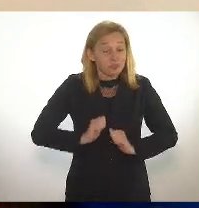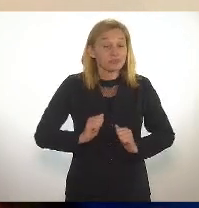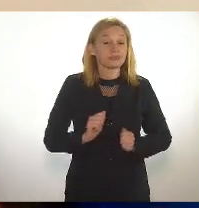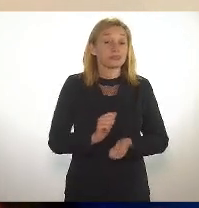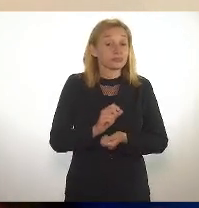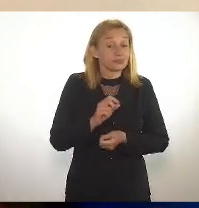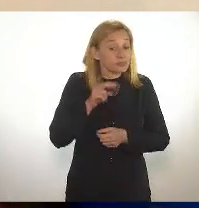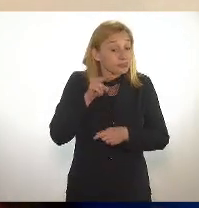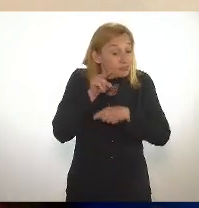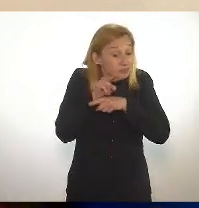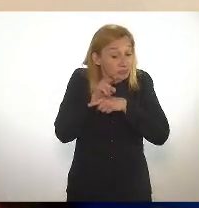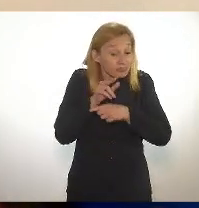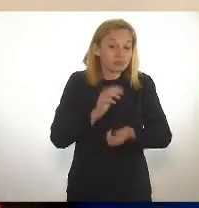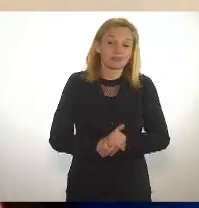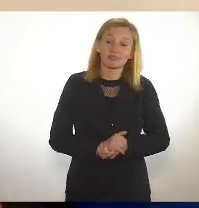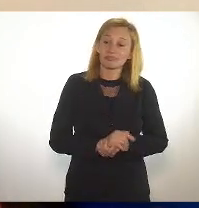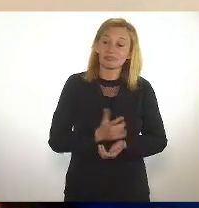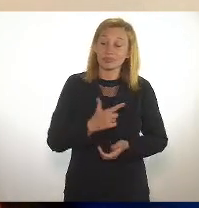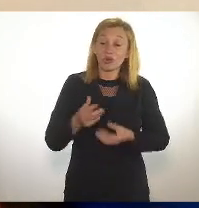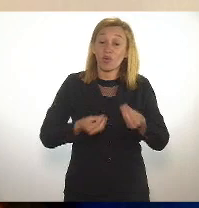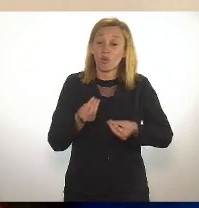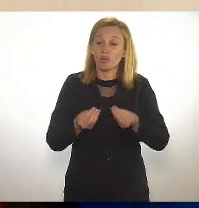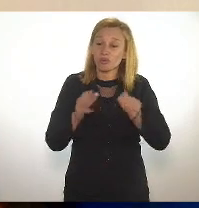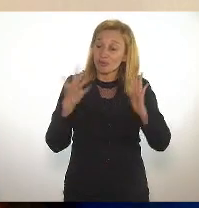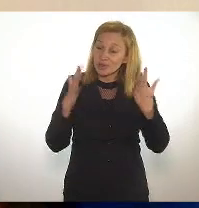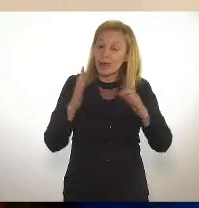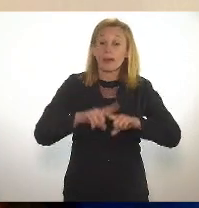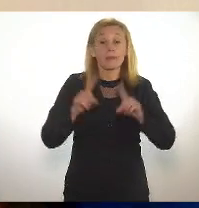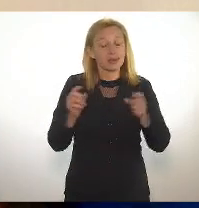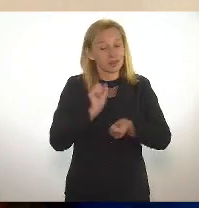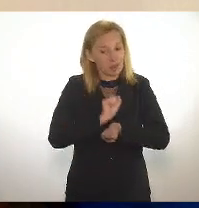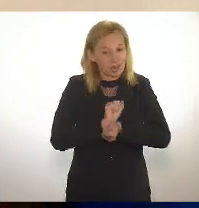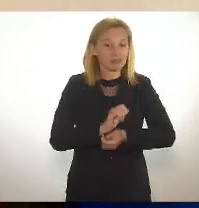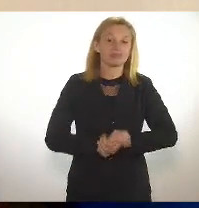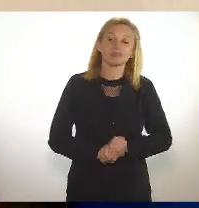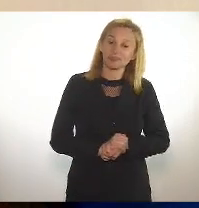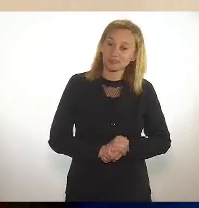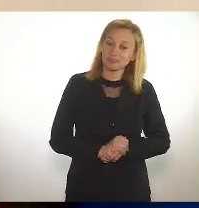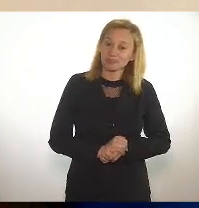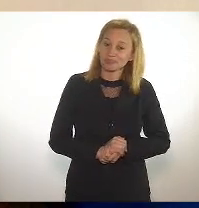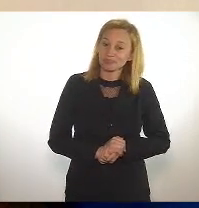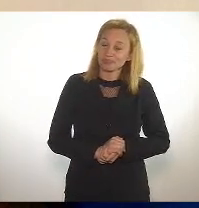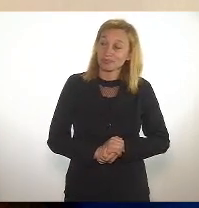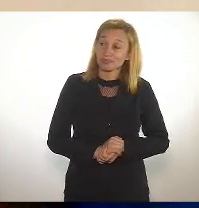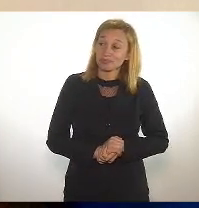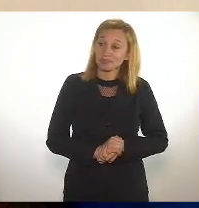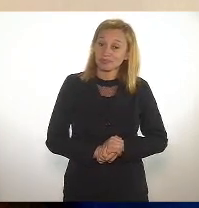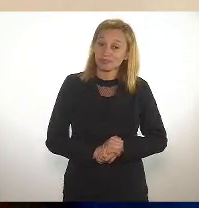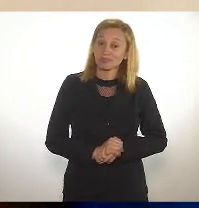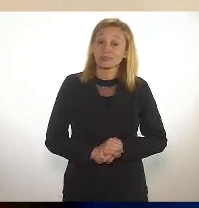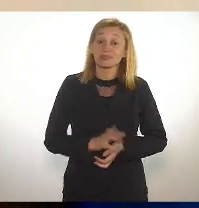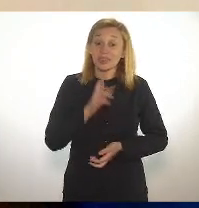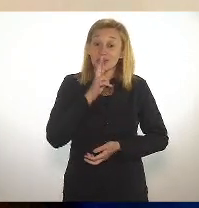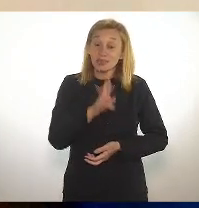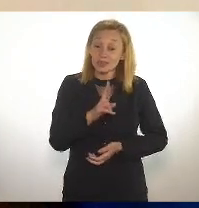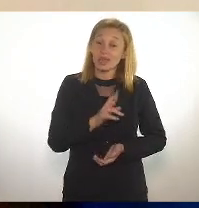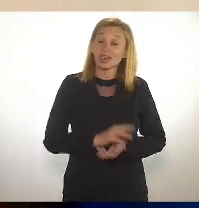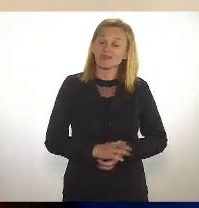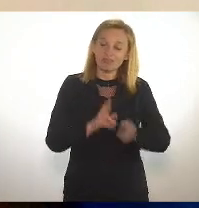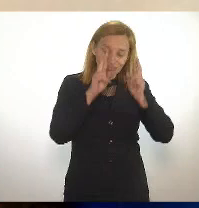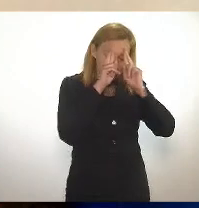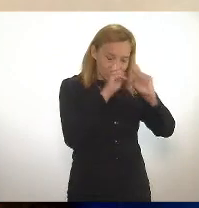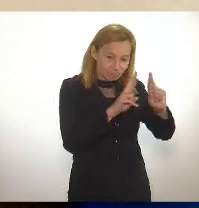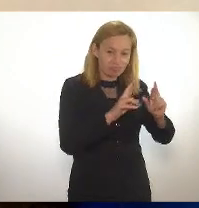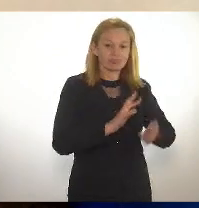vigilante, não dá ainda para celebrar, mas vamos aguardar, que possamos ter, acima de tudo, um resultado sendo